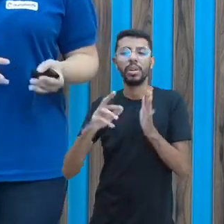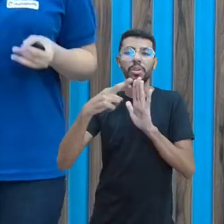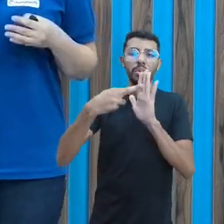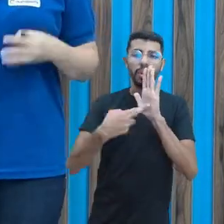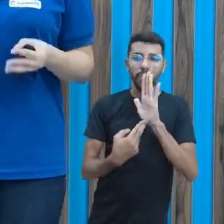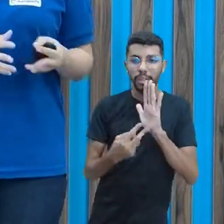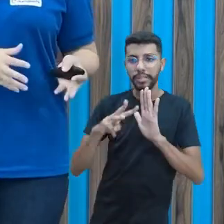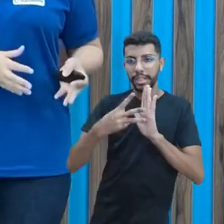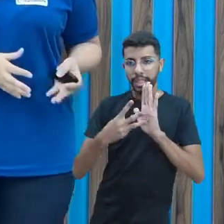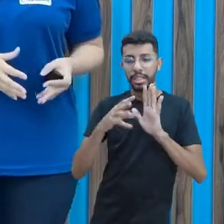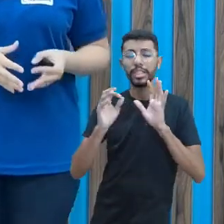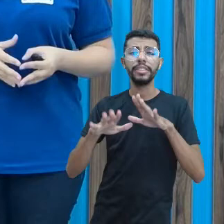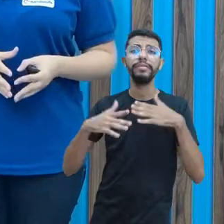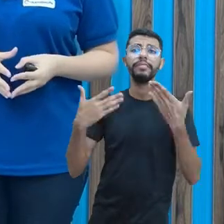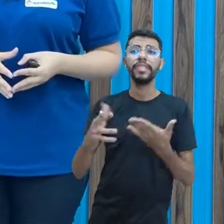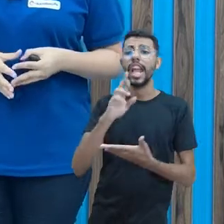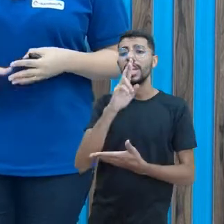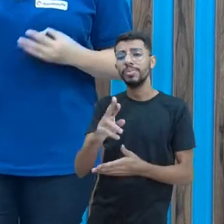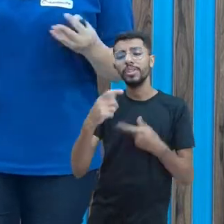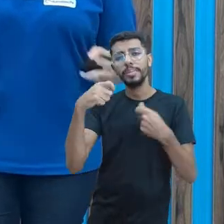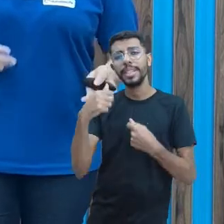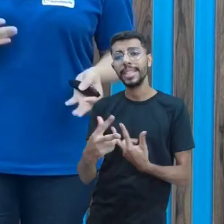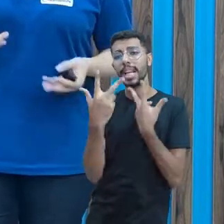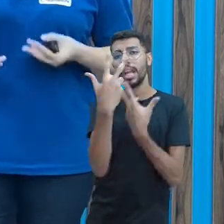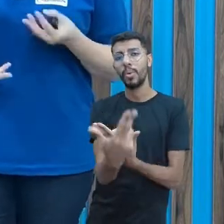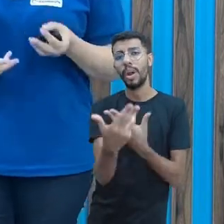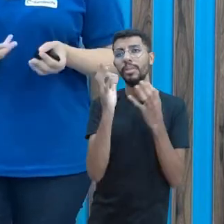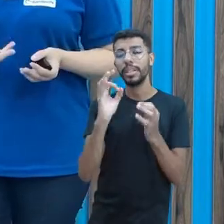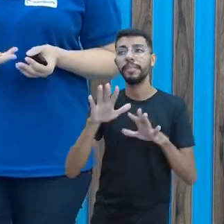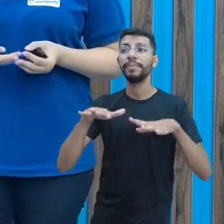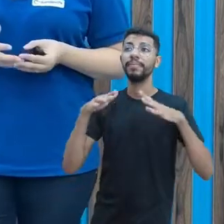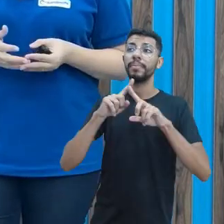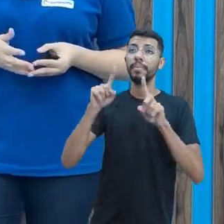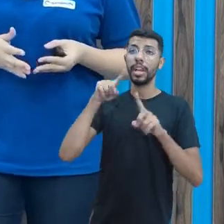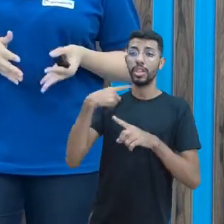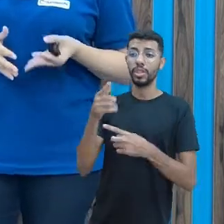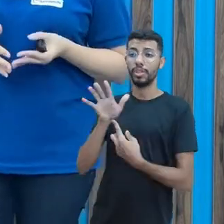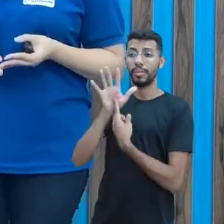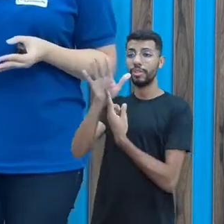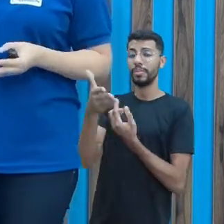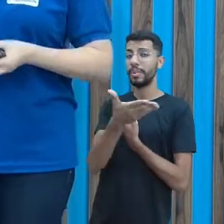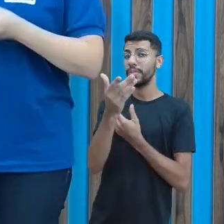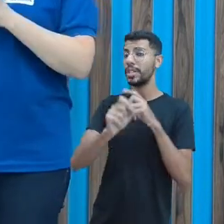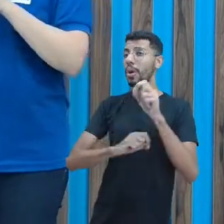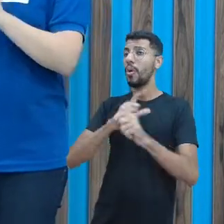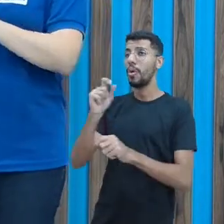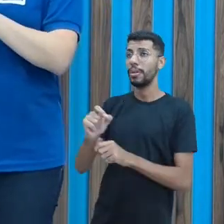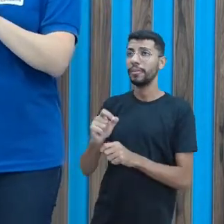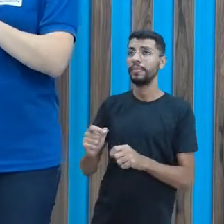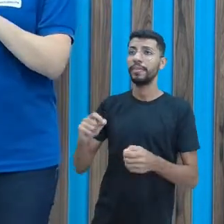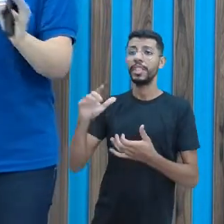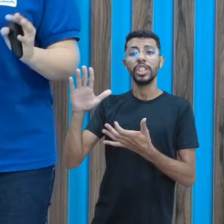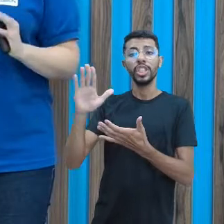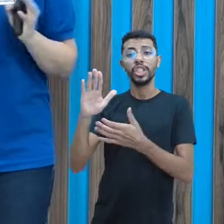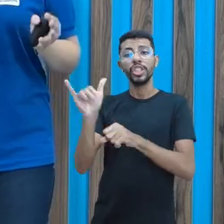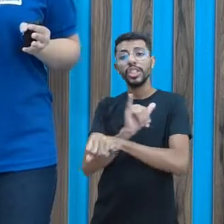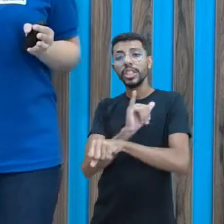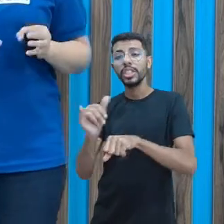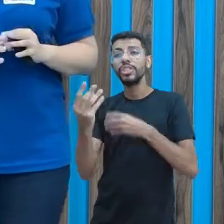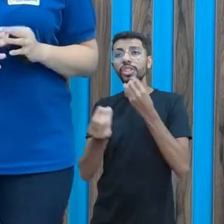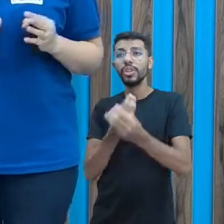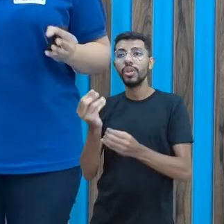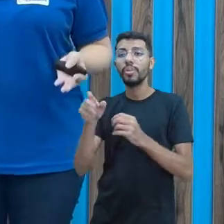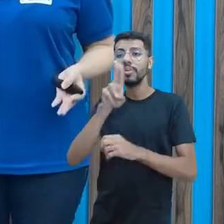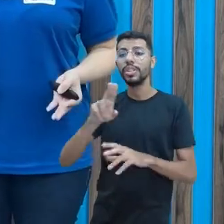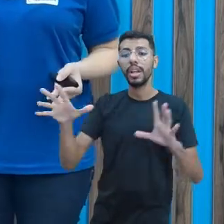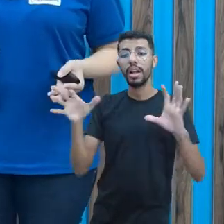3, a sua resposta tem que ser a mesma. Mas aqui a gente está mostrando para você maneiras de você utilizar essa conexão entre algumas porcentagens